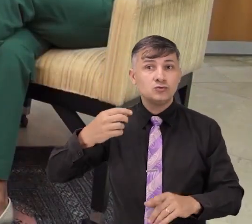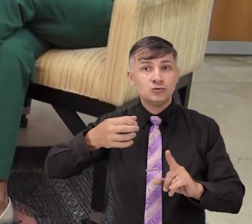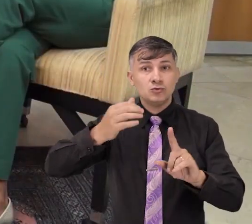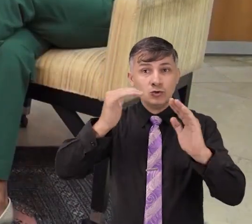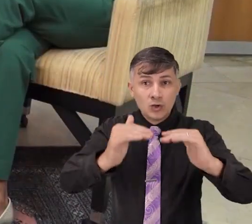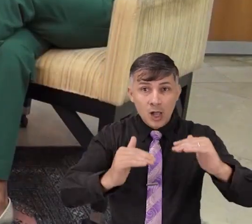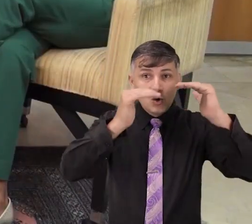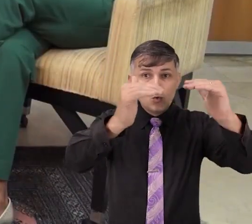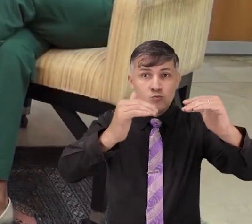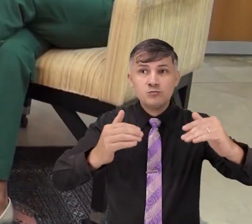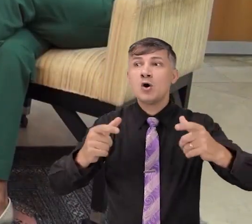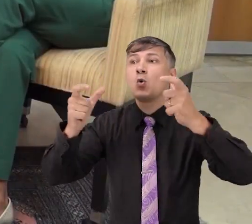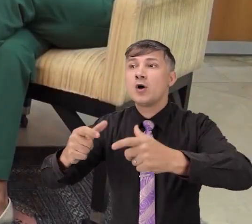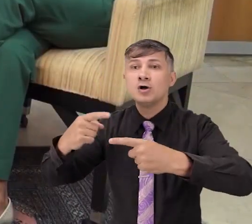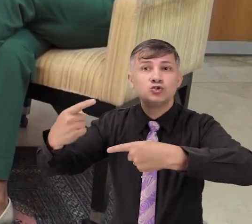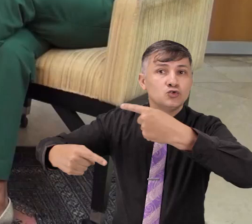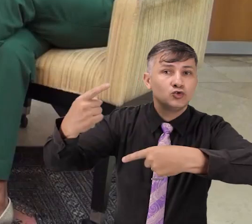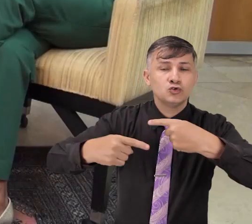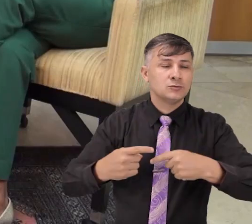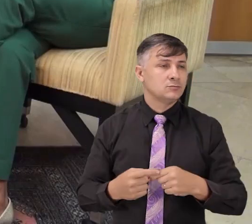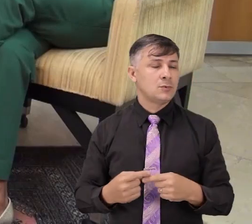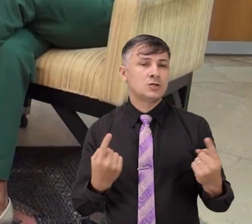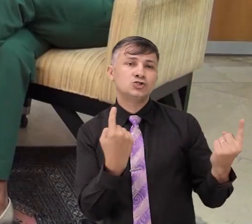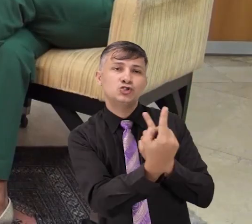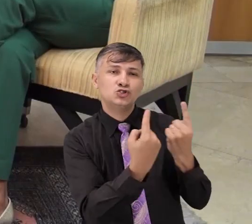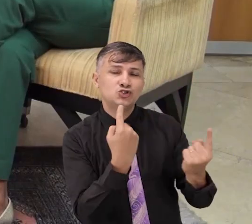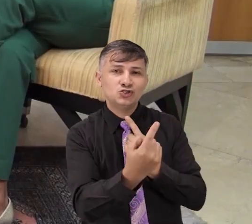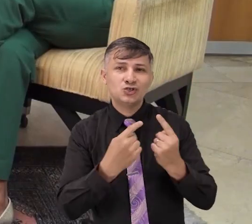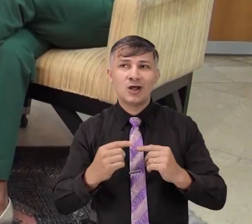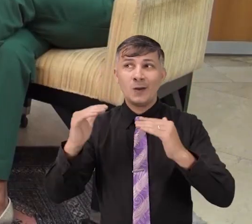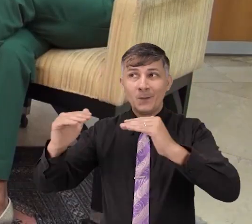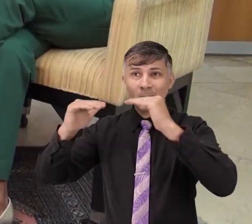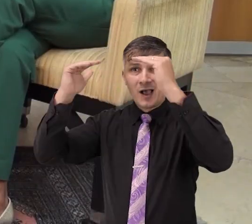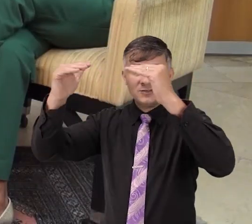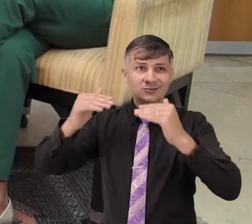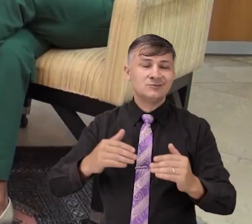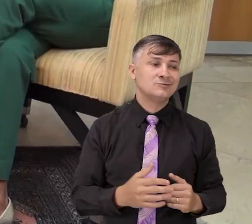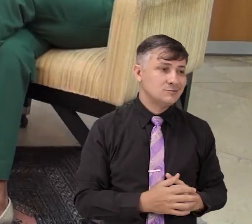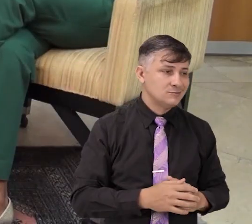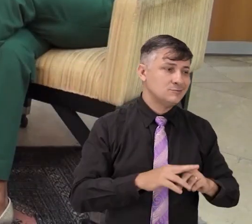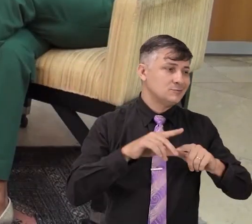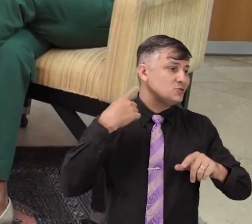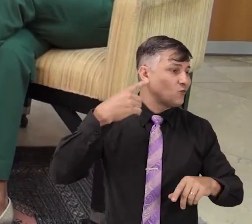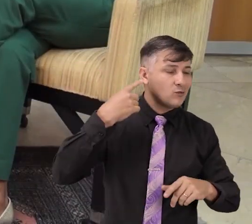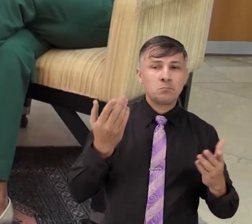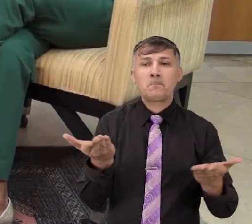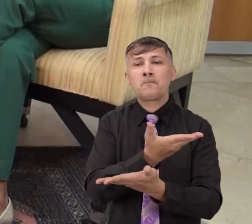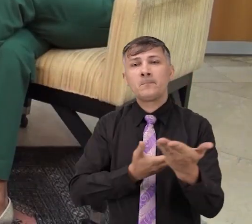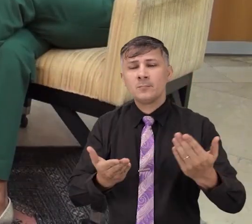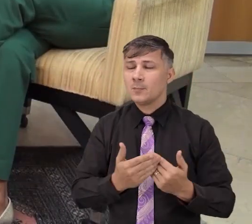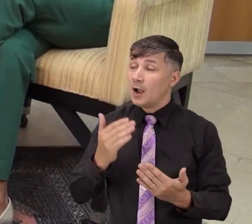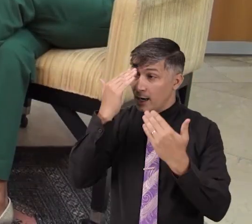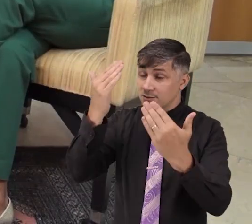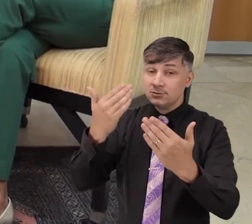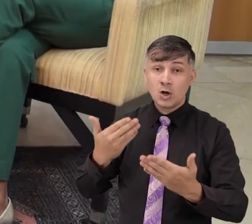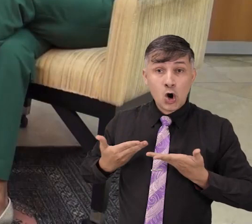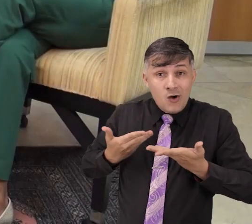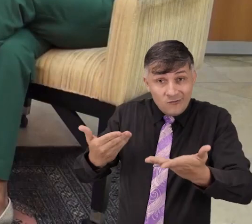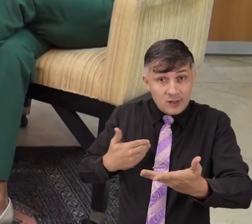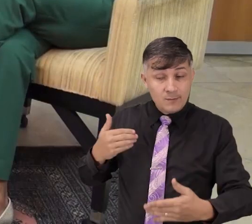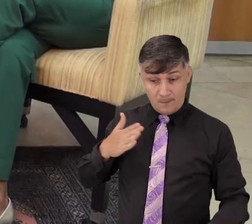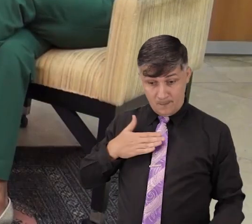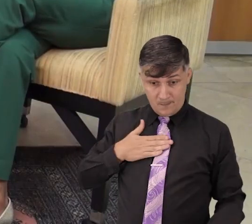advocacia e magistratura. Que nós participamos, eu até isso. Muito agradecida pelo convite que você fez a mim e o Sidney para participar